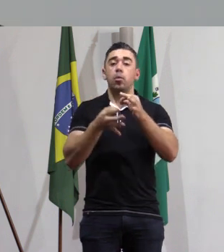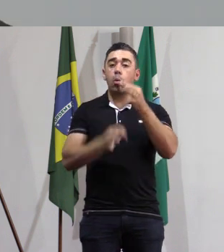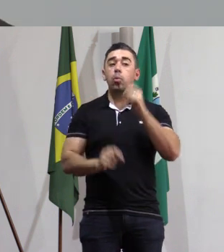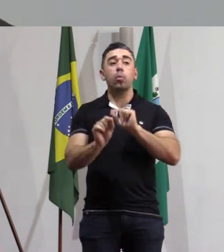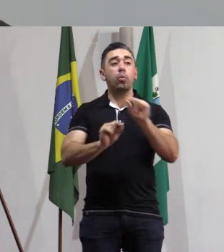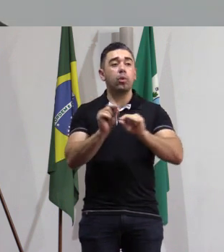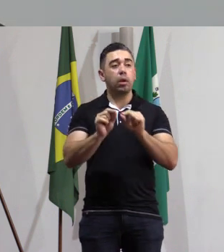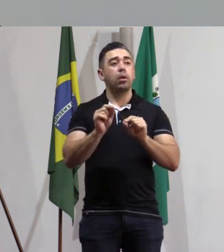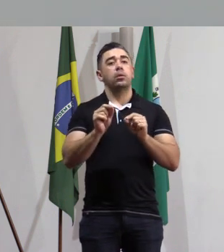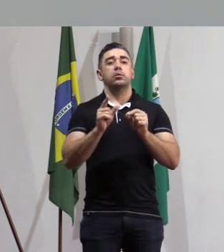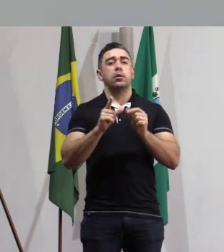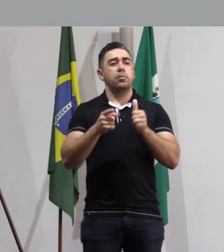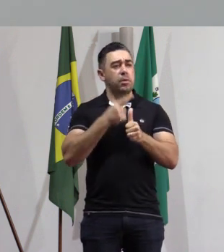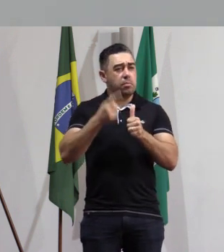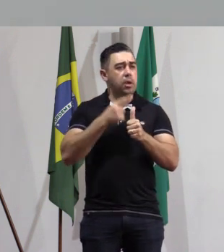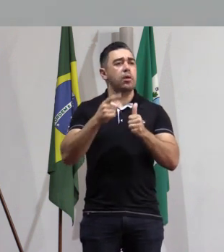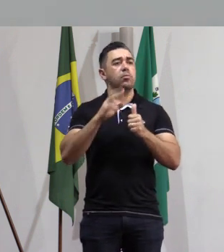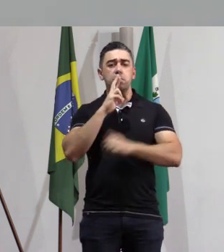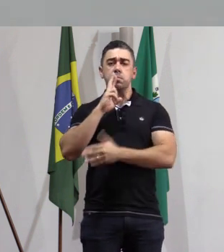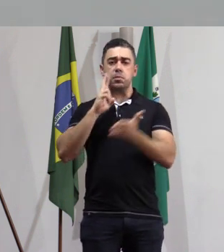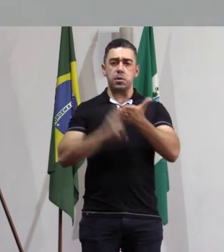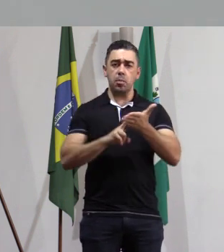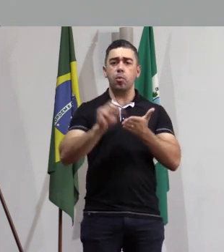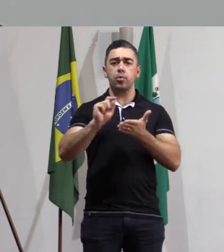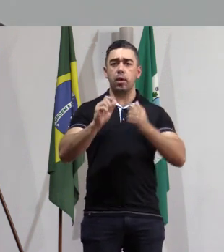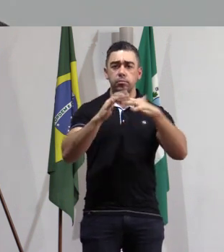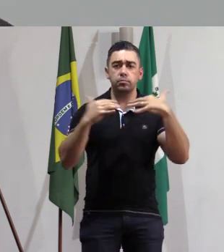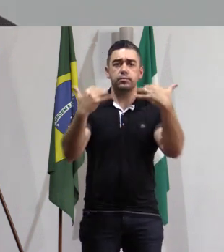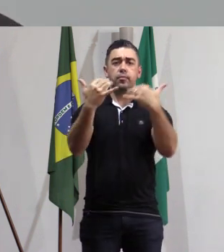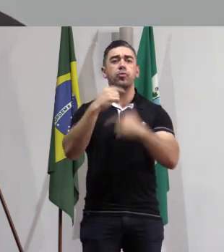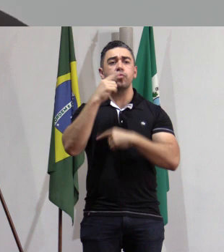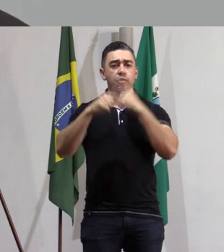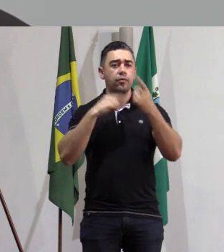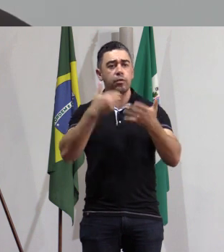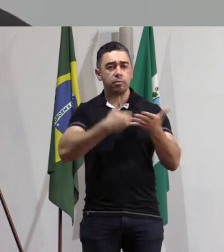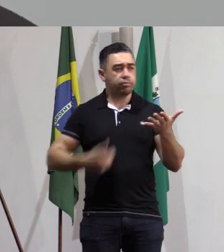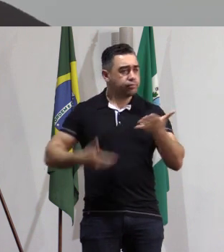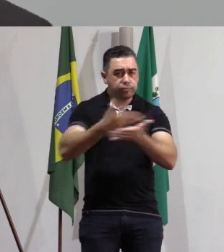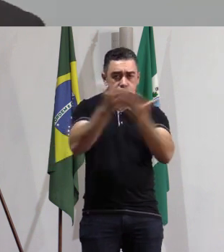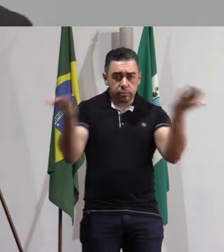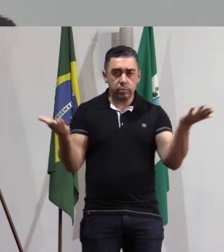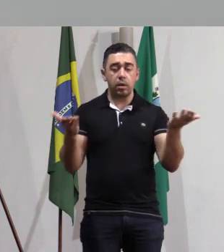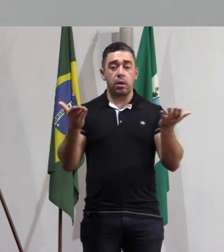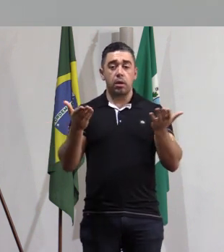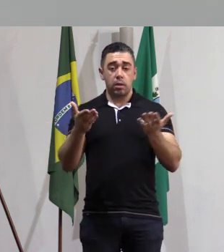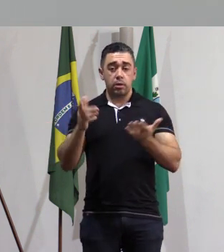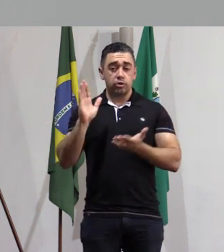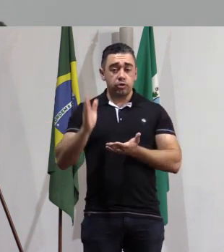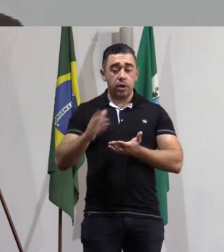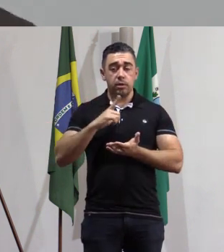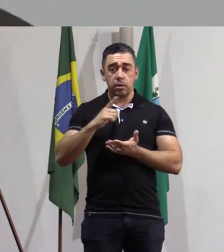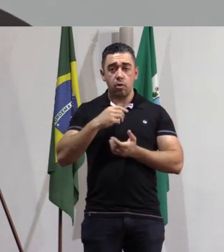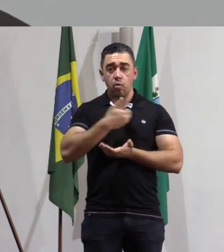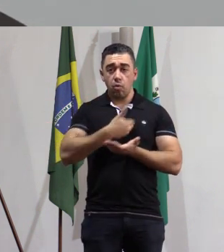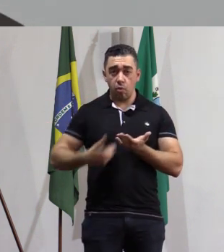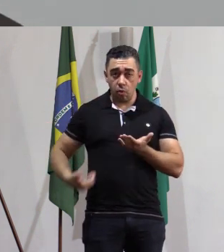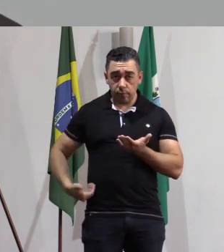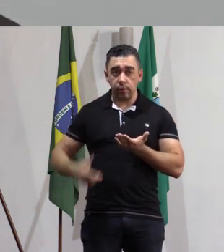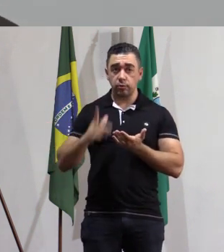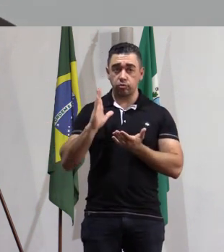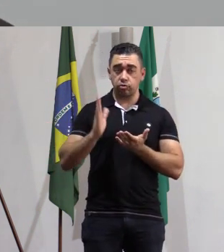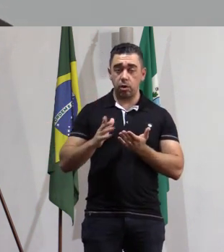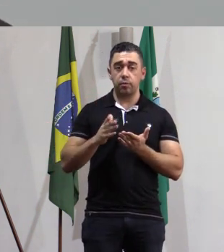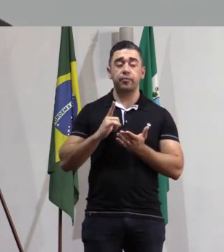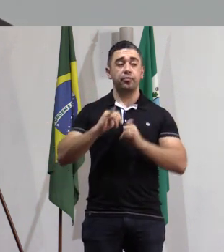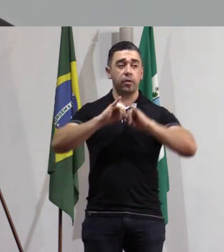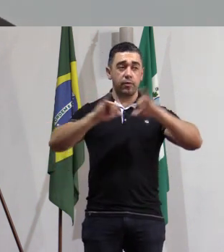consulta, de responder a uma consulta pública. Seguramente, depois que fechar essa consulta pública, pelo menos o governo assim tem dito, ele vai mandar o projeto de